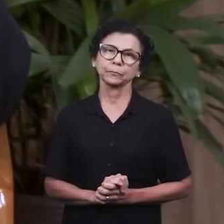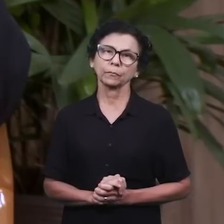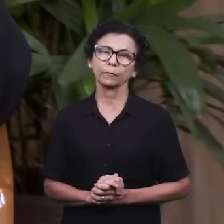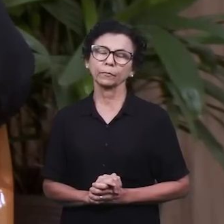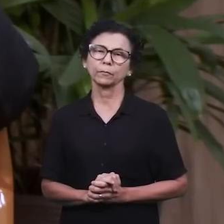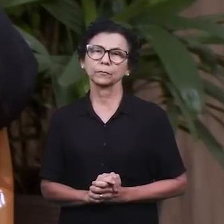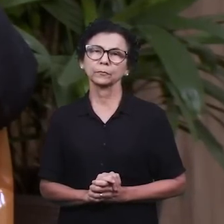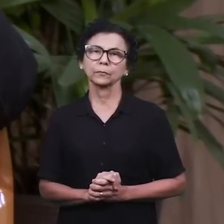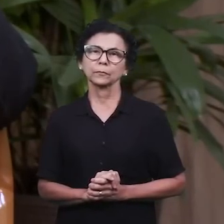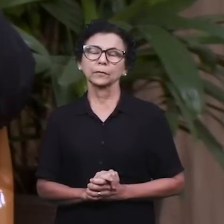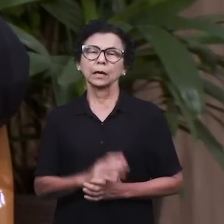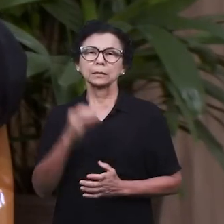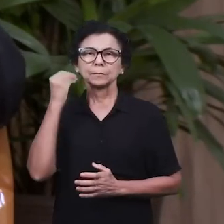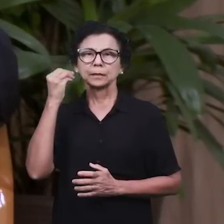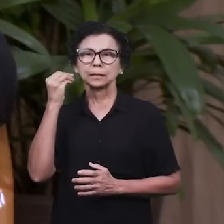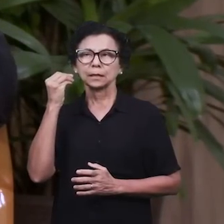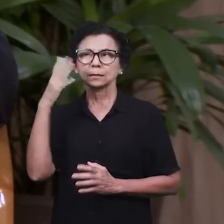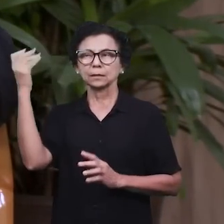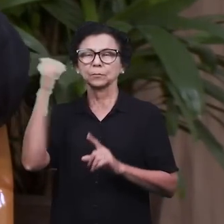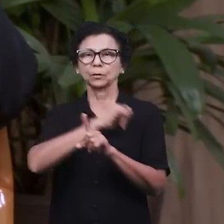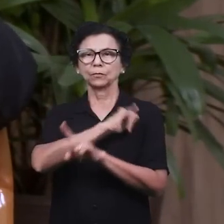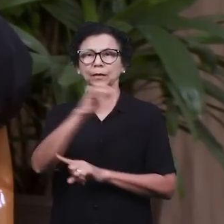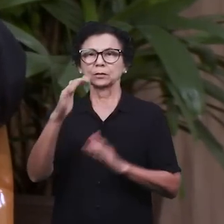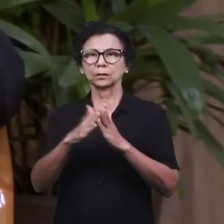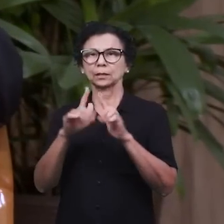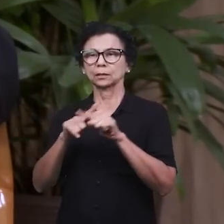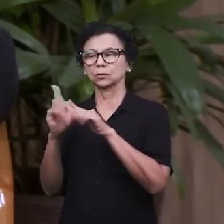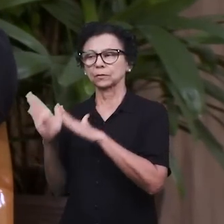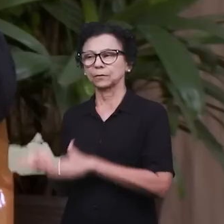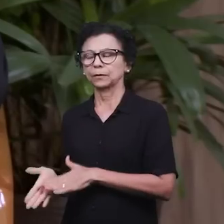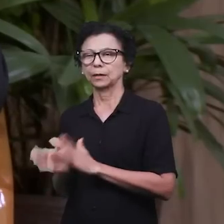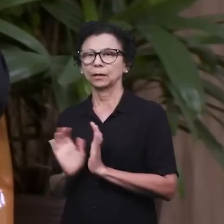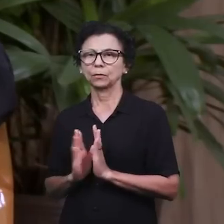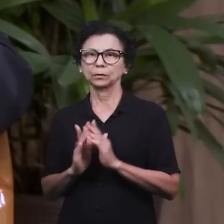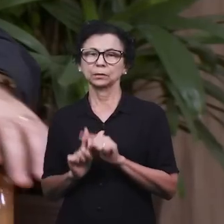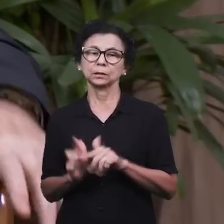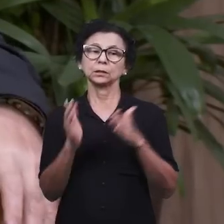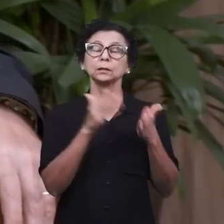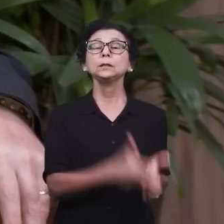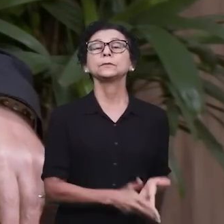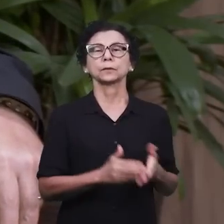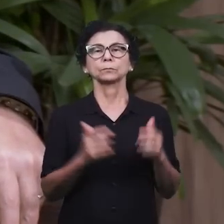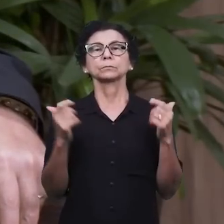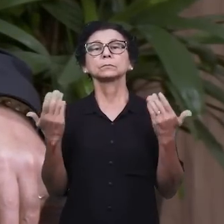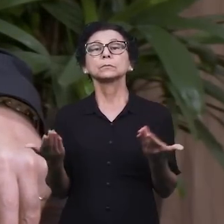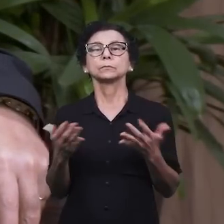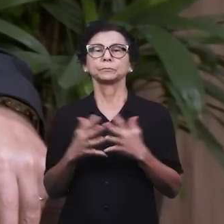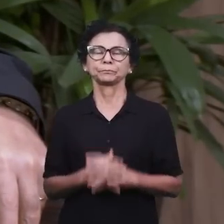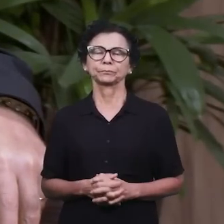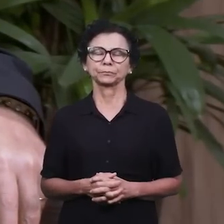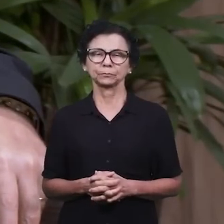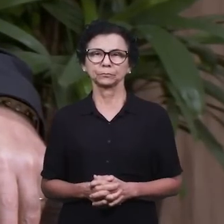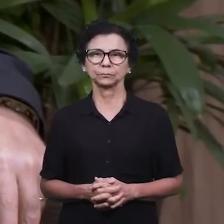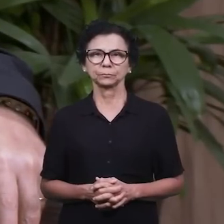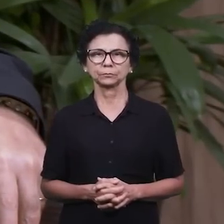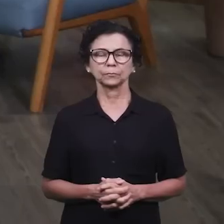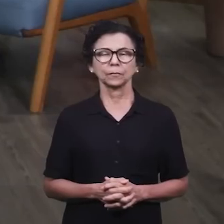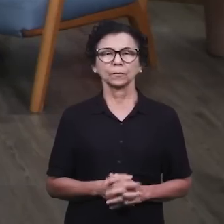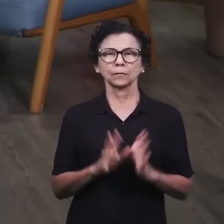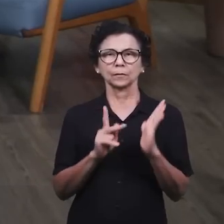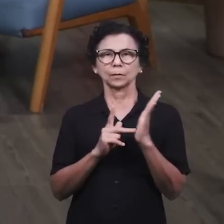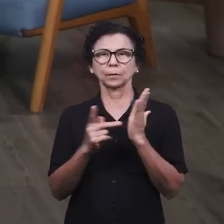semeador e, nesse contexto que eu acabei de apresentar, perguntar para os companheiros o seguinte: onde está a atitude ou a experiência,